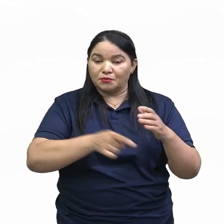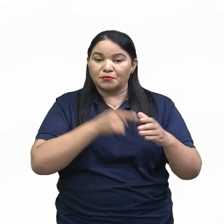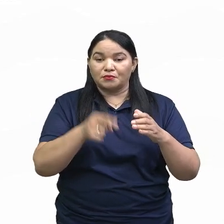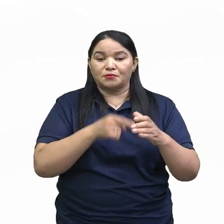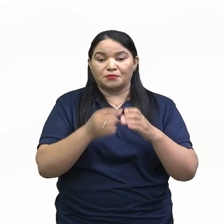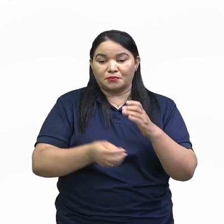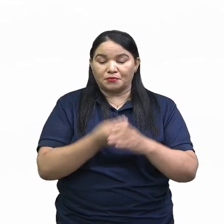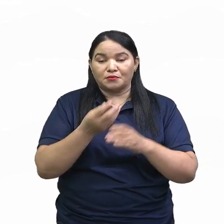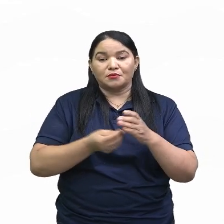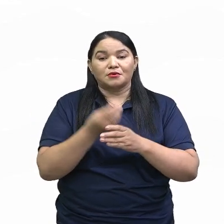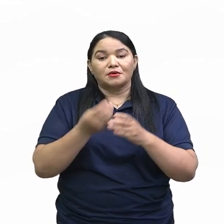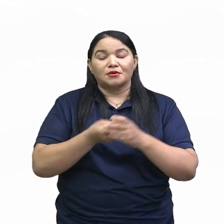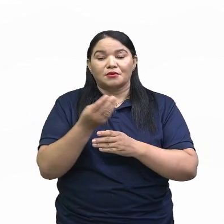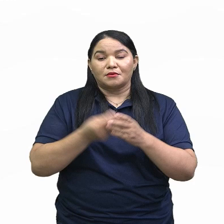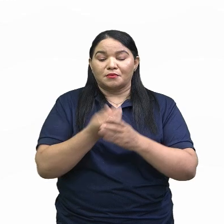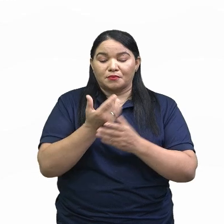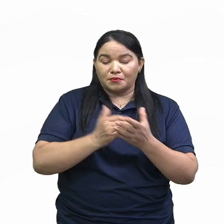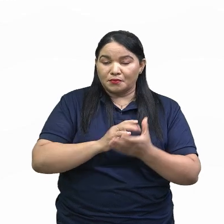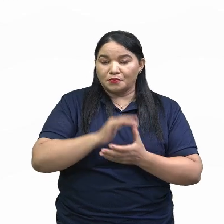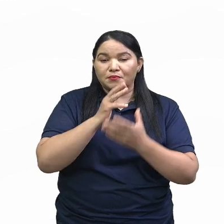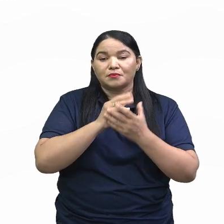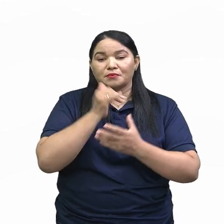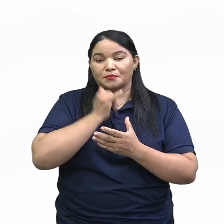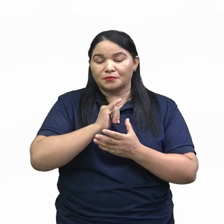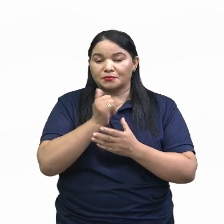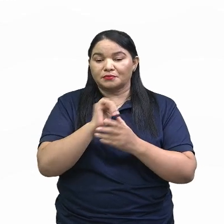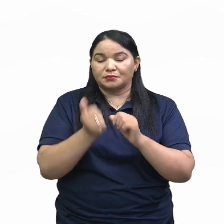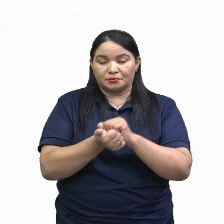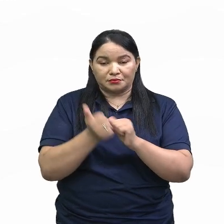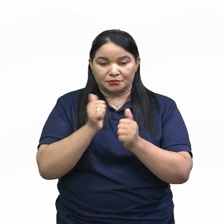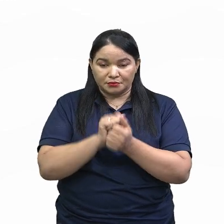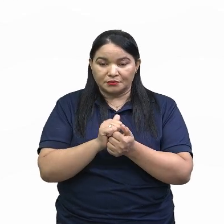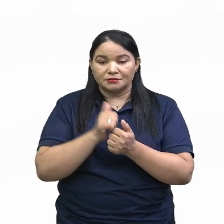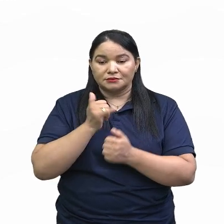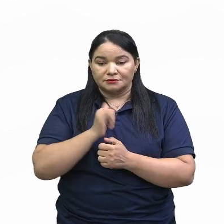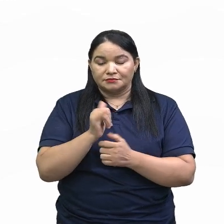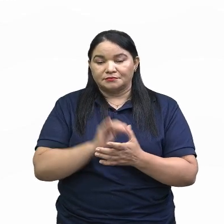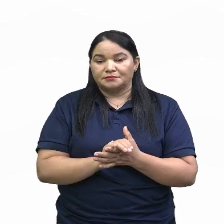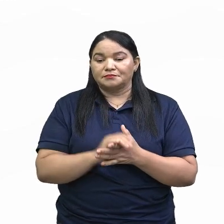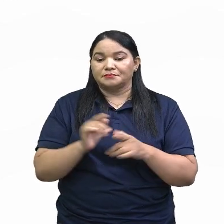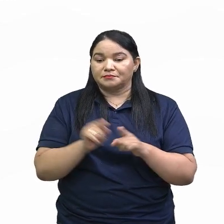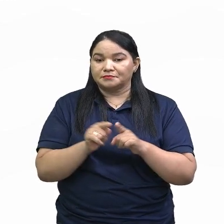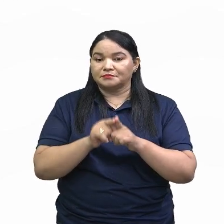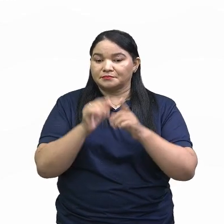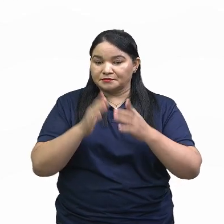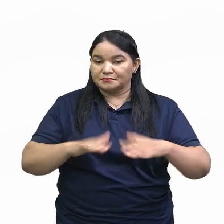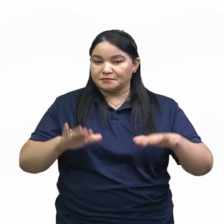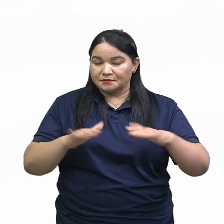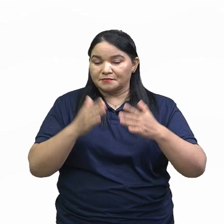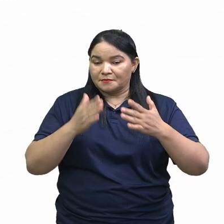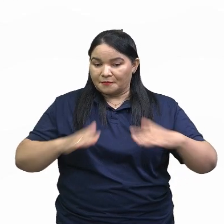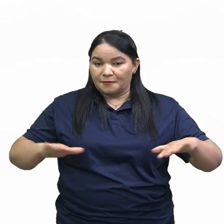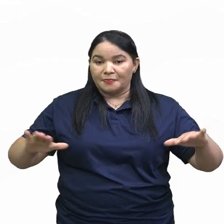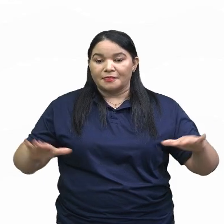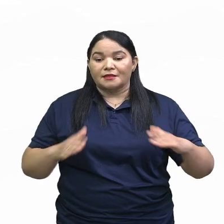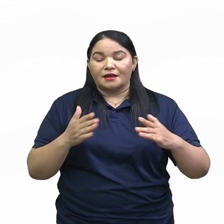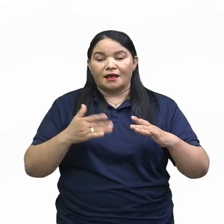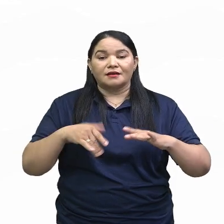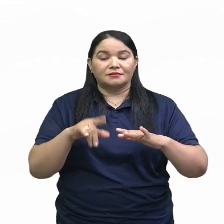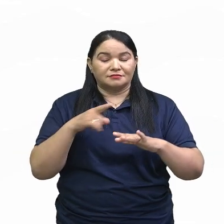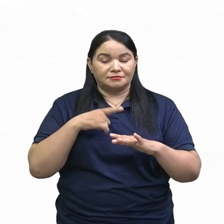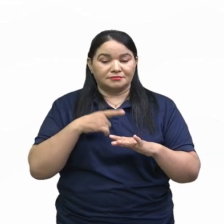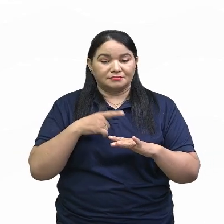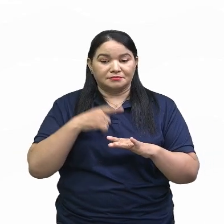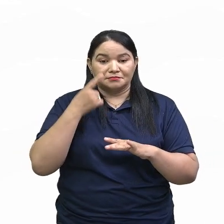movimento constante das águas oceânicas e oferece uma fonte estável e confiável de eletricidade.